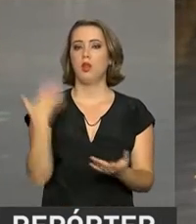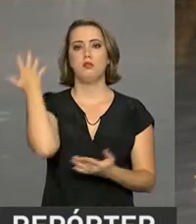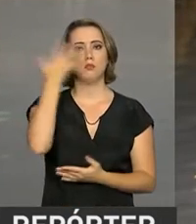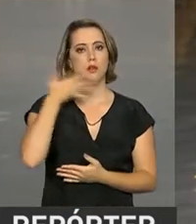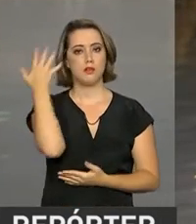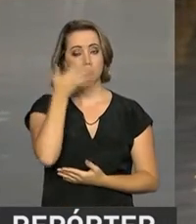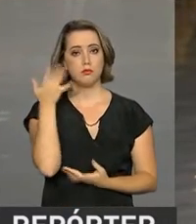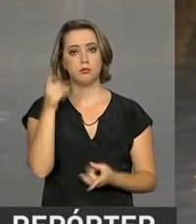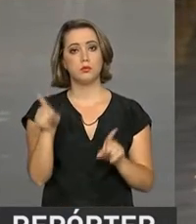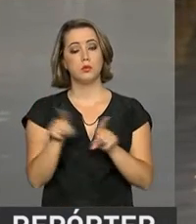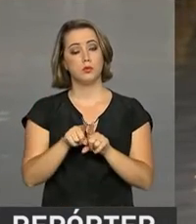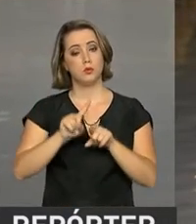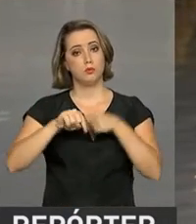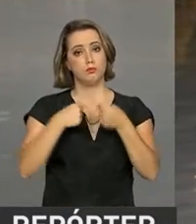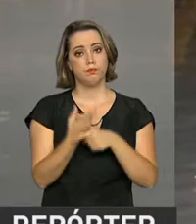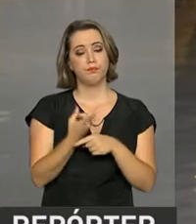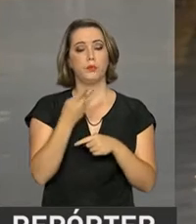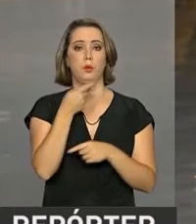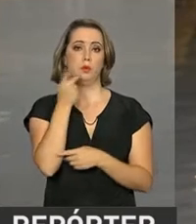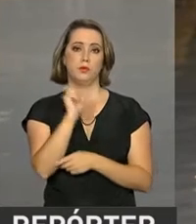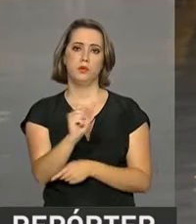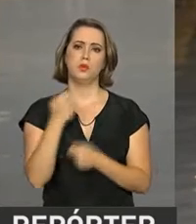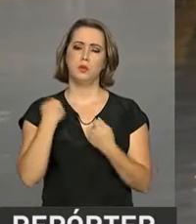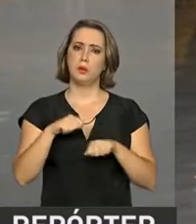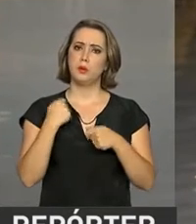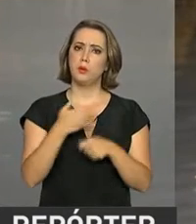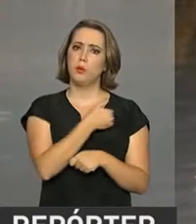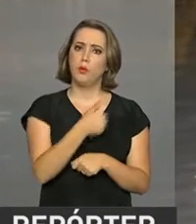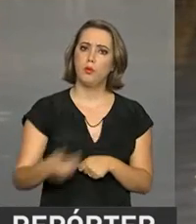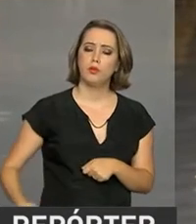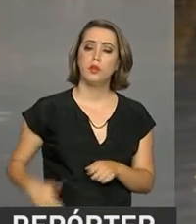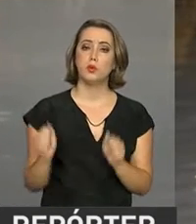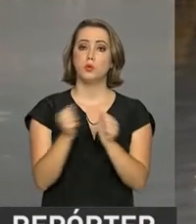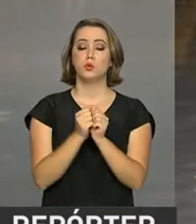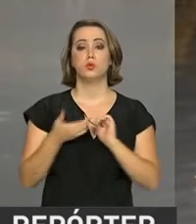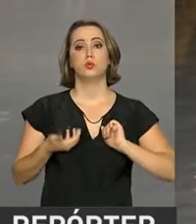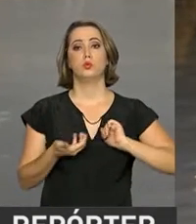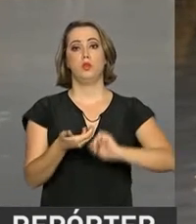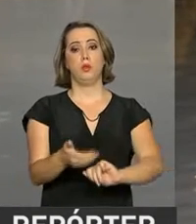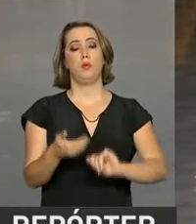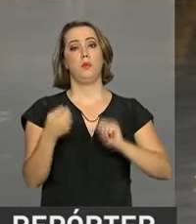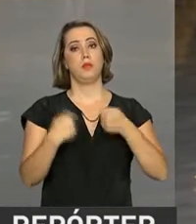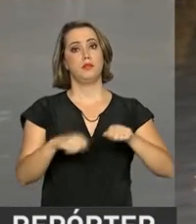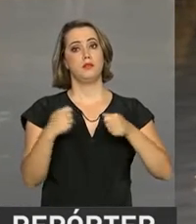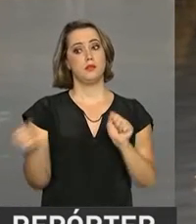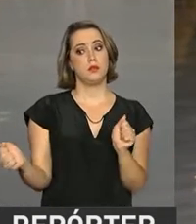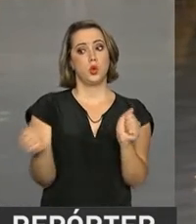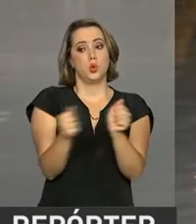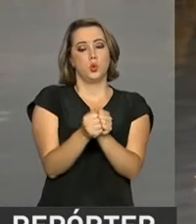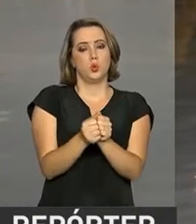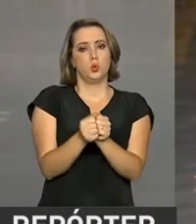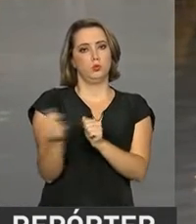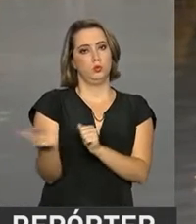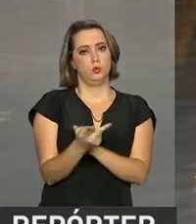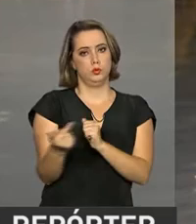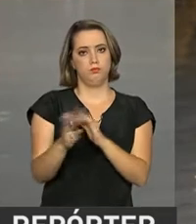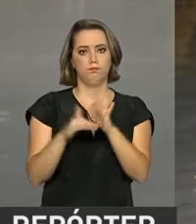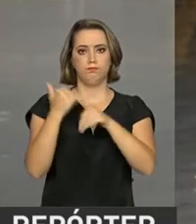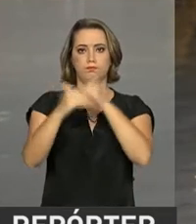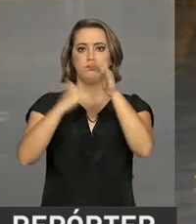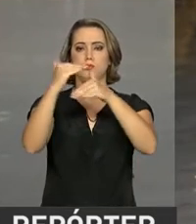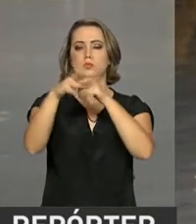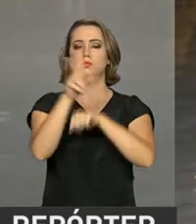o presidente michel temer defendeu que o governo eo congresso nacional devem trabalhar de forma conjunta para promover o crescimento